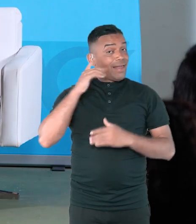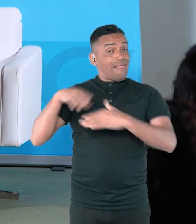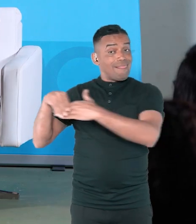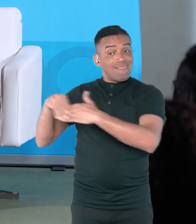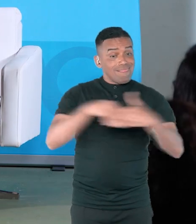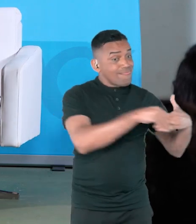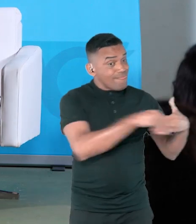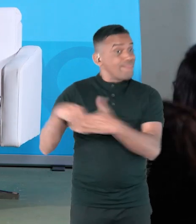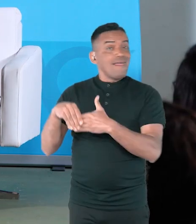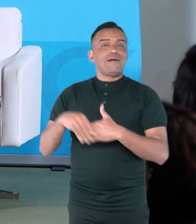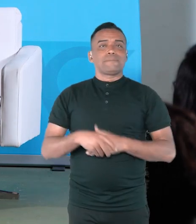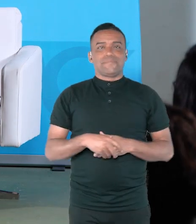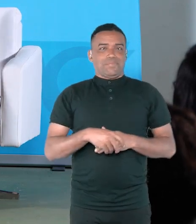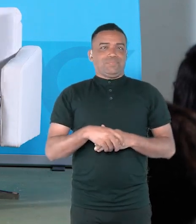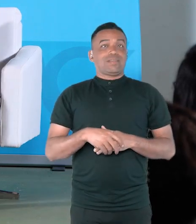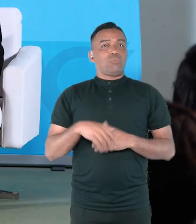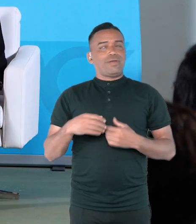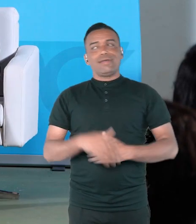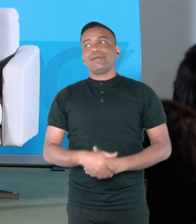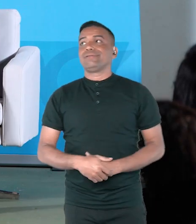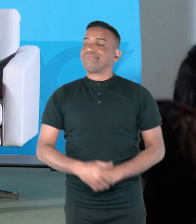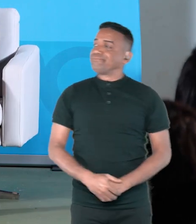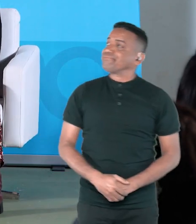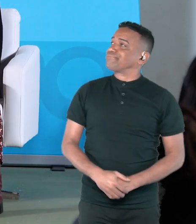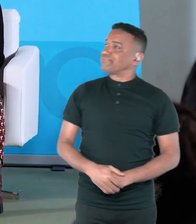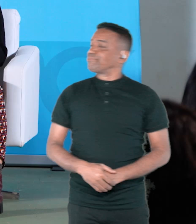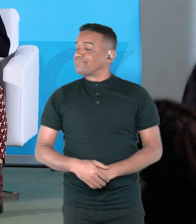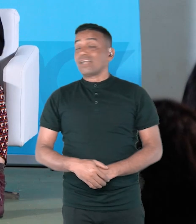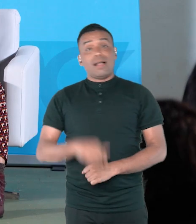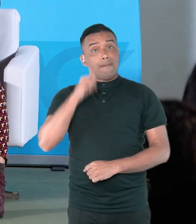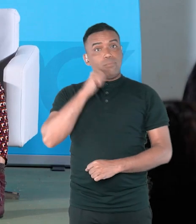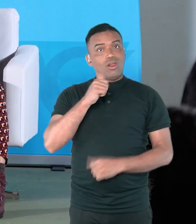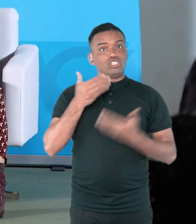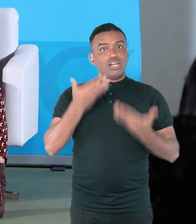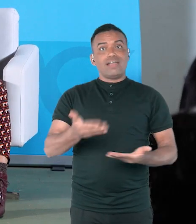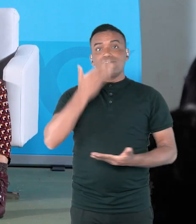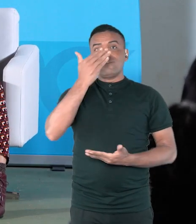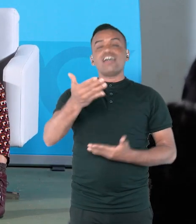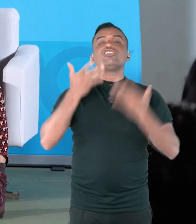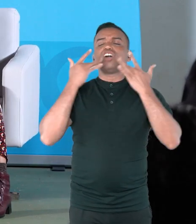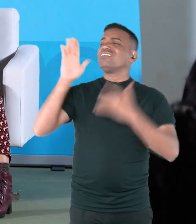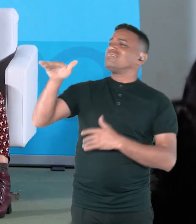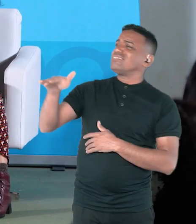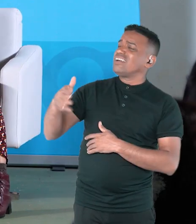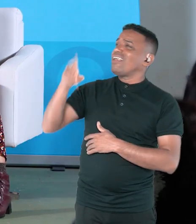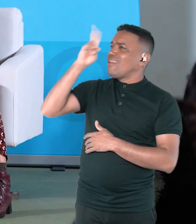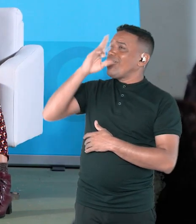está arrastado? Porque ele está bem sisudão, bem sisudo, assim. Aí ela chega na porta do teatro e fala